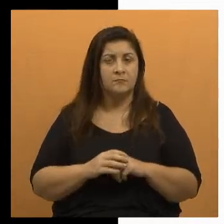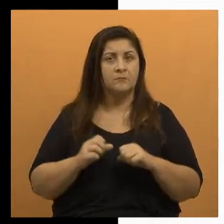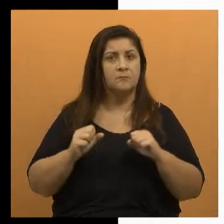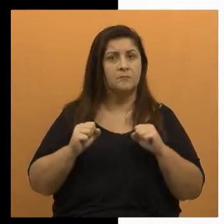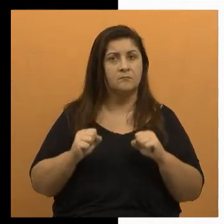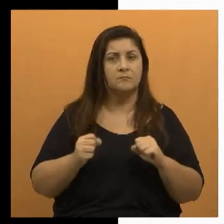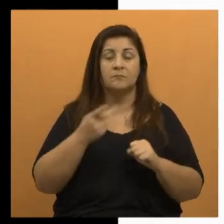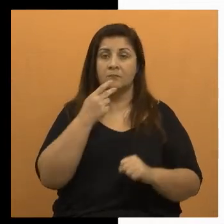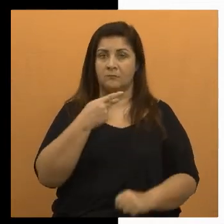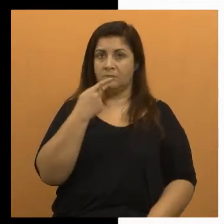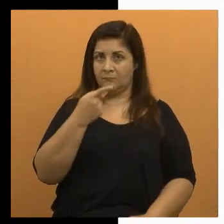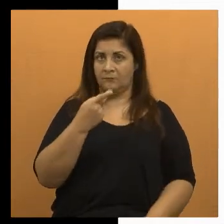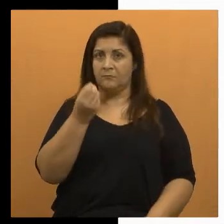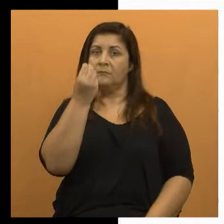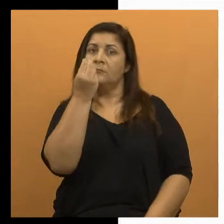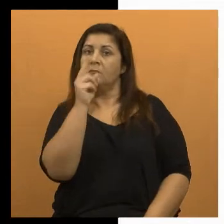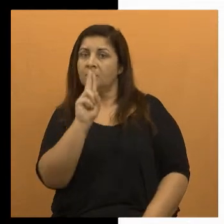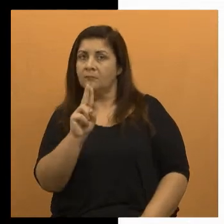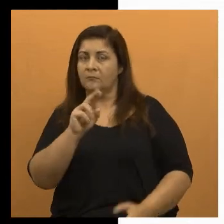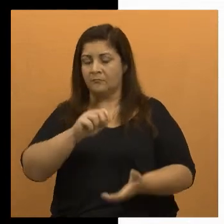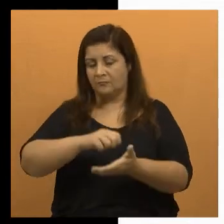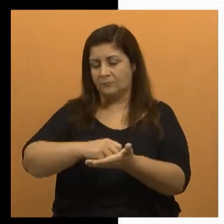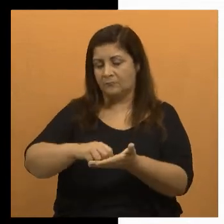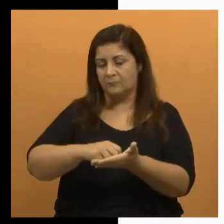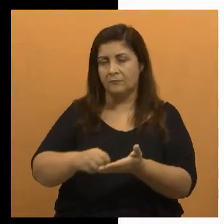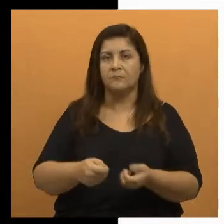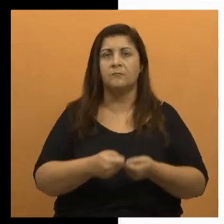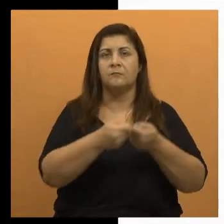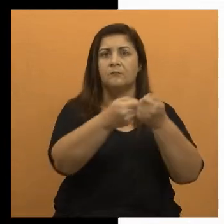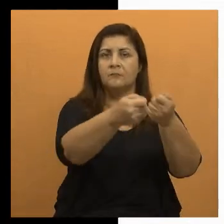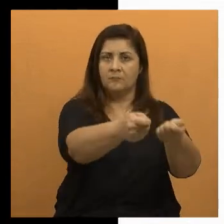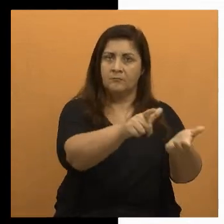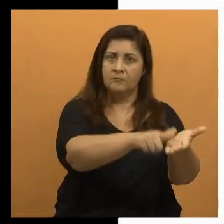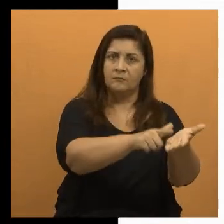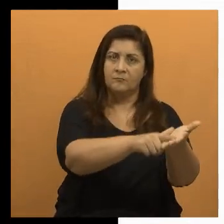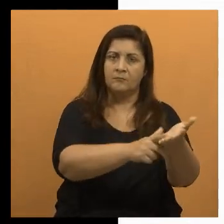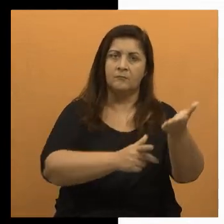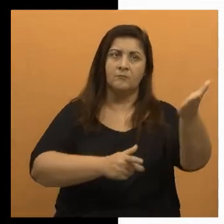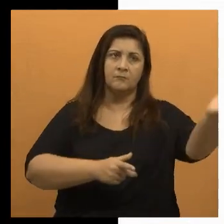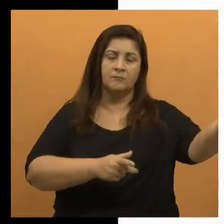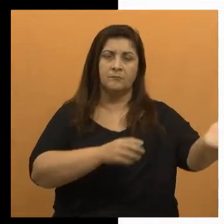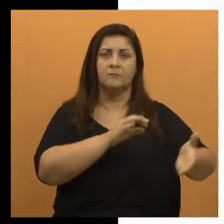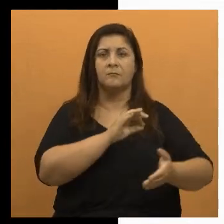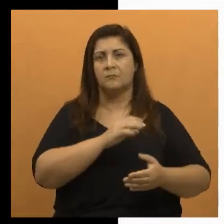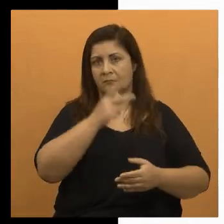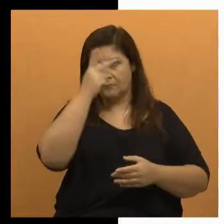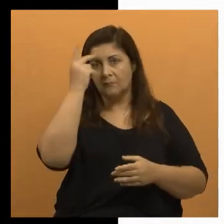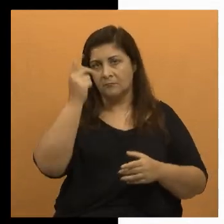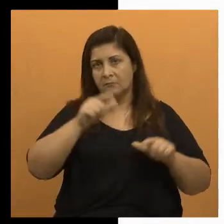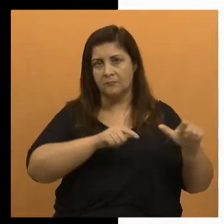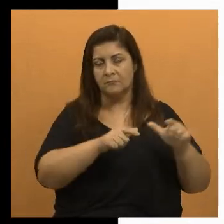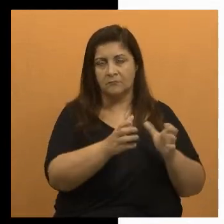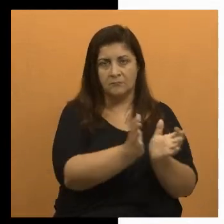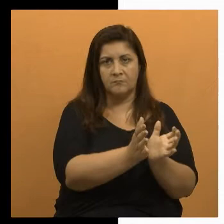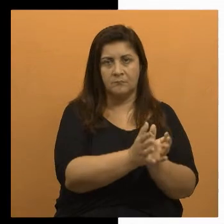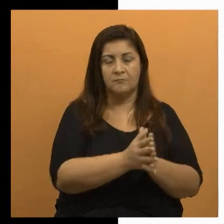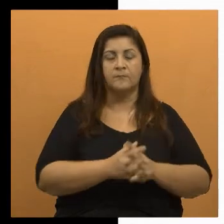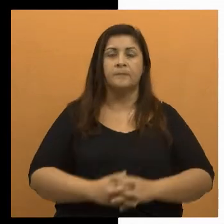forma oral ou escrita e entregue diretamente às autoridades pertinentes da segurança